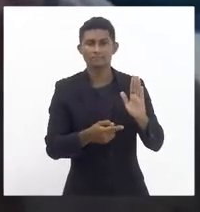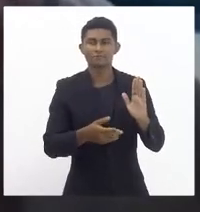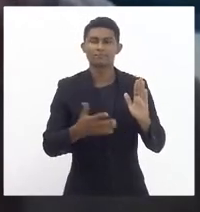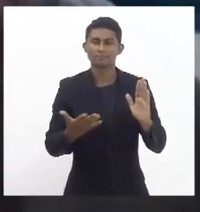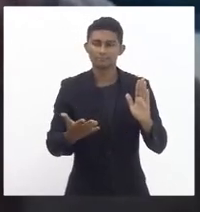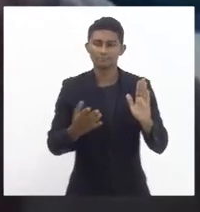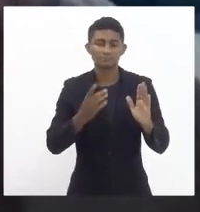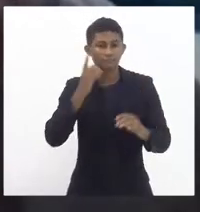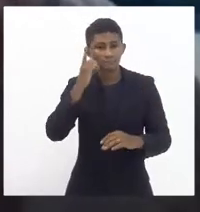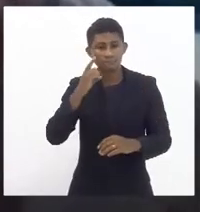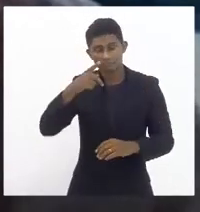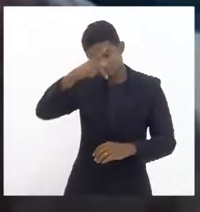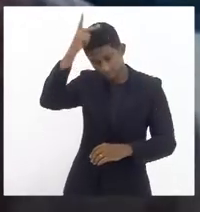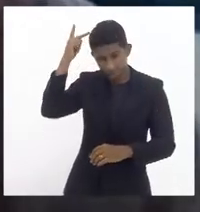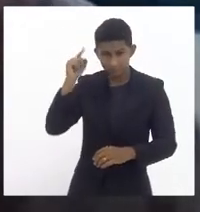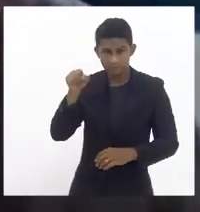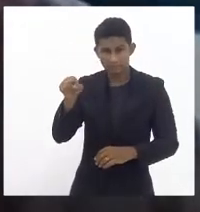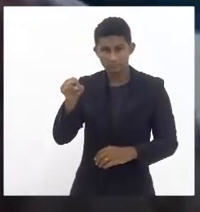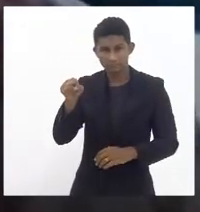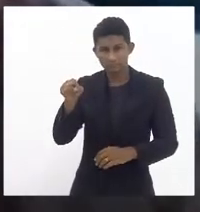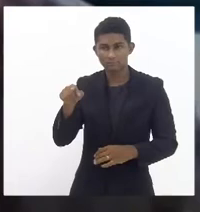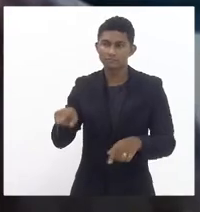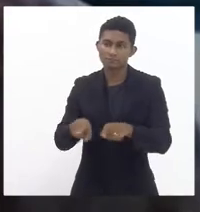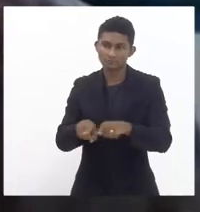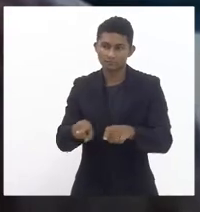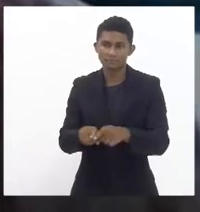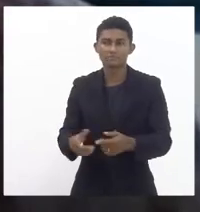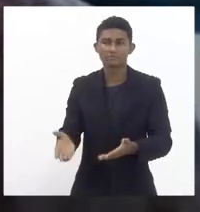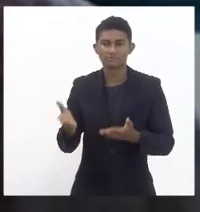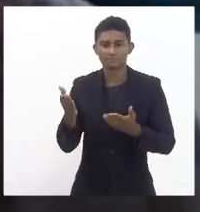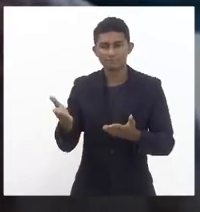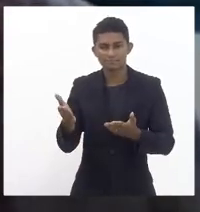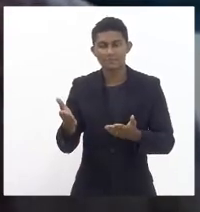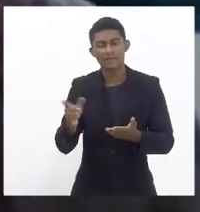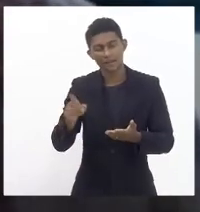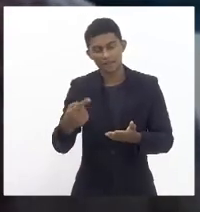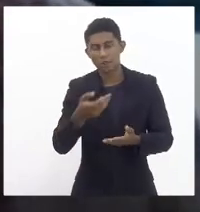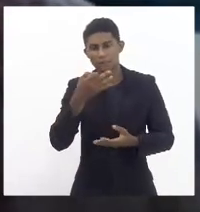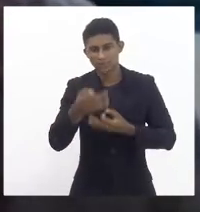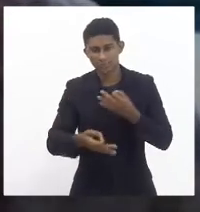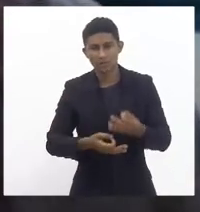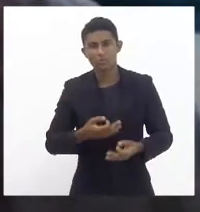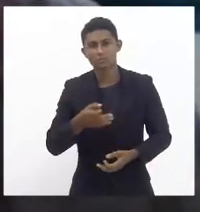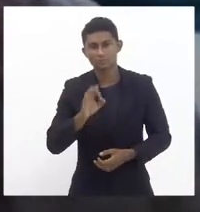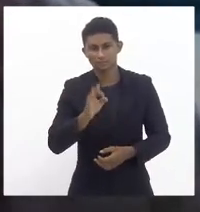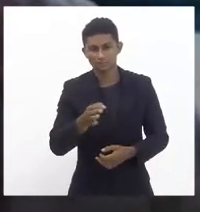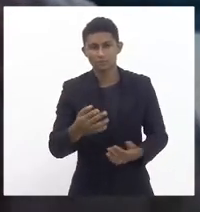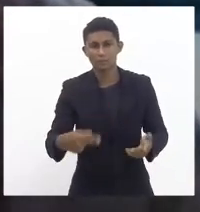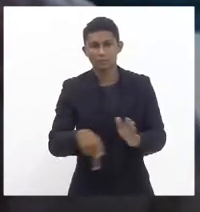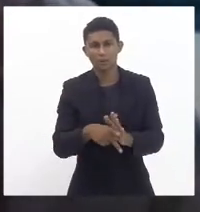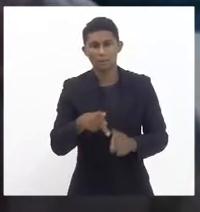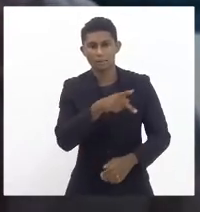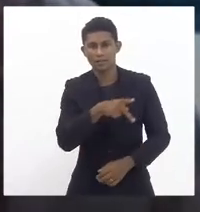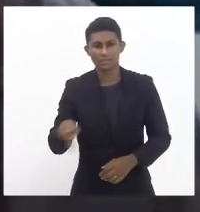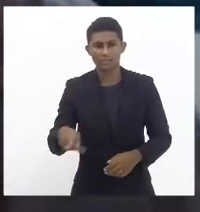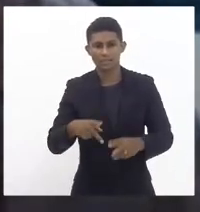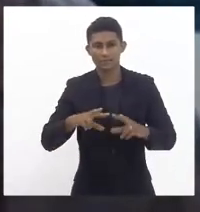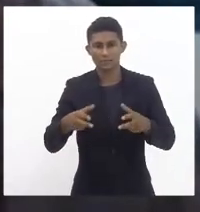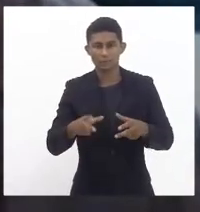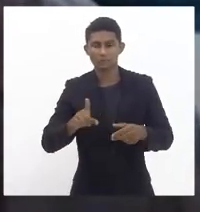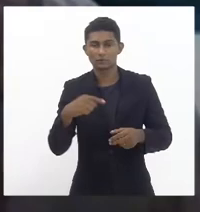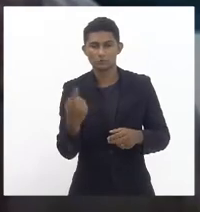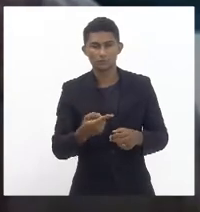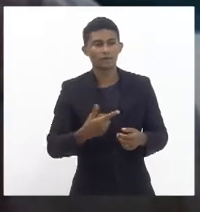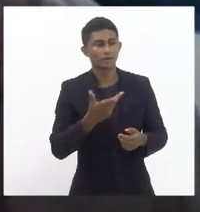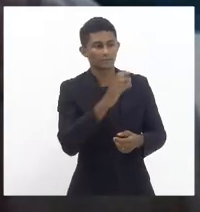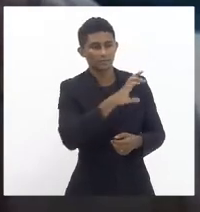pelo Deputado Luiz Paulo que é também o parecer original da presidência da comissão bom então nós